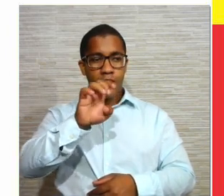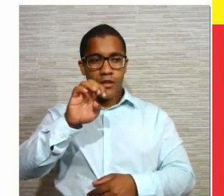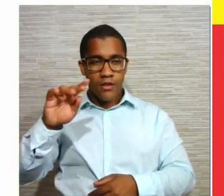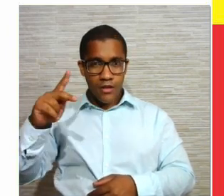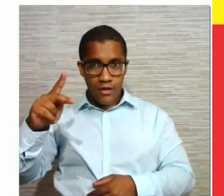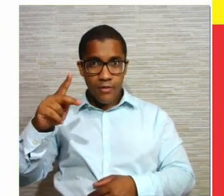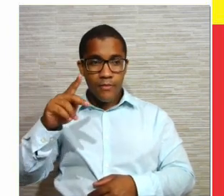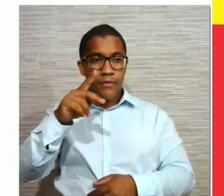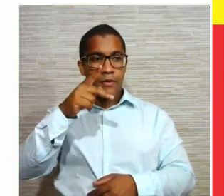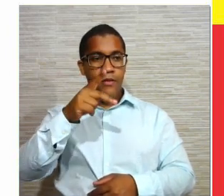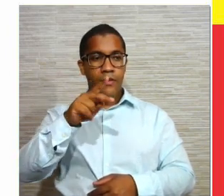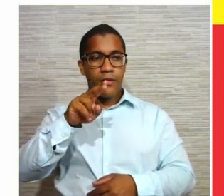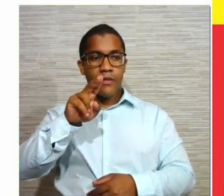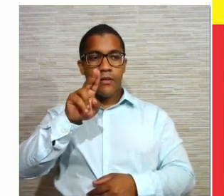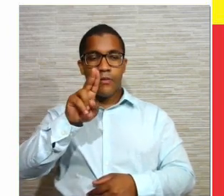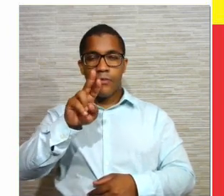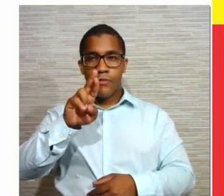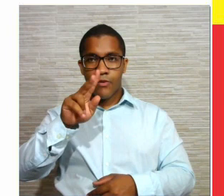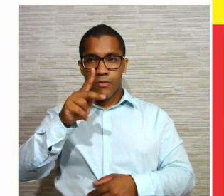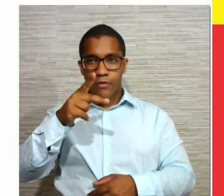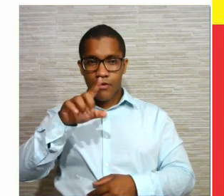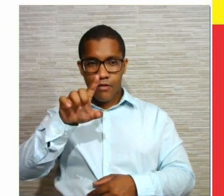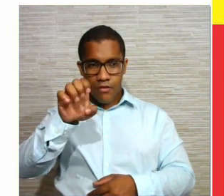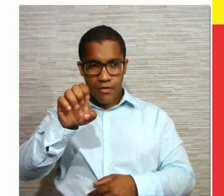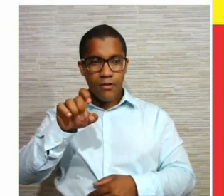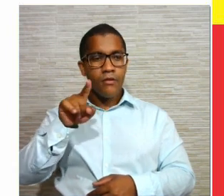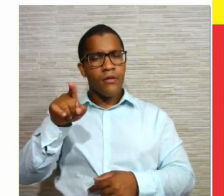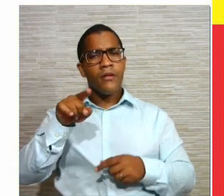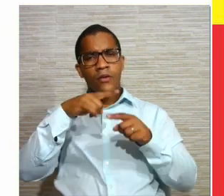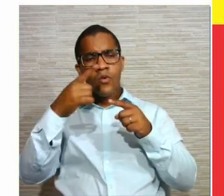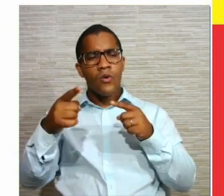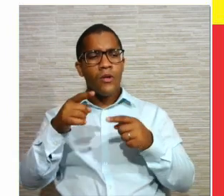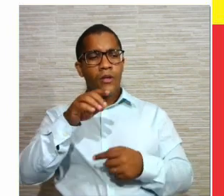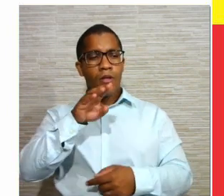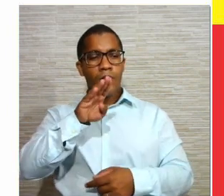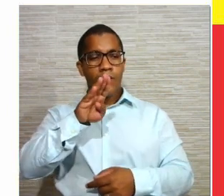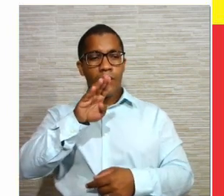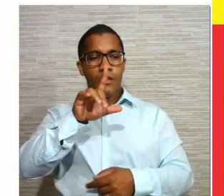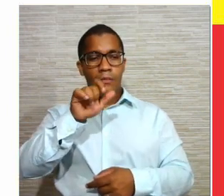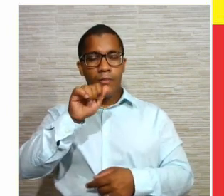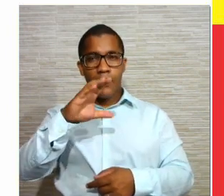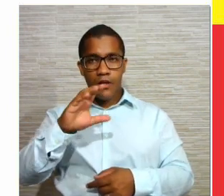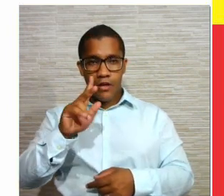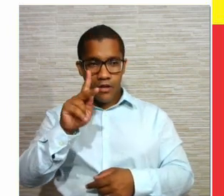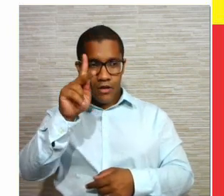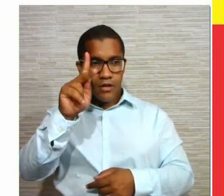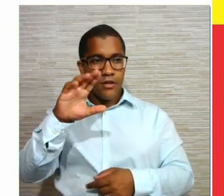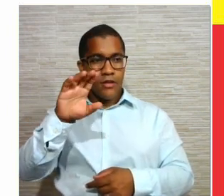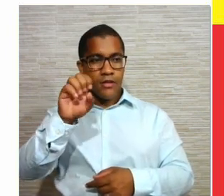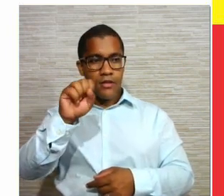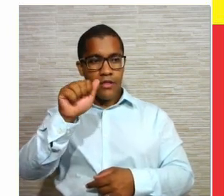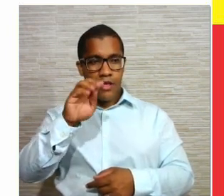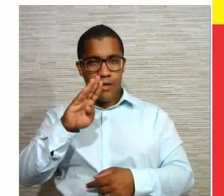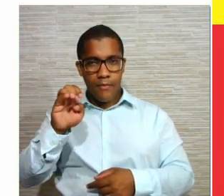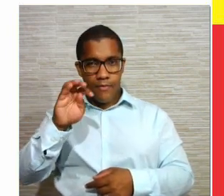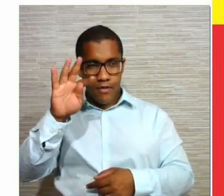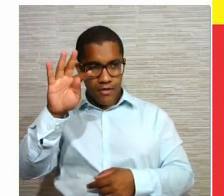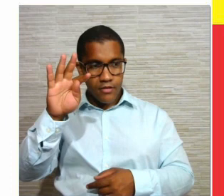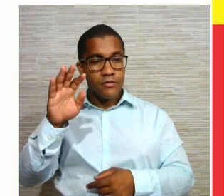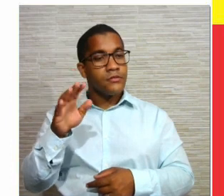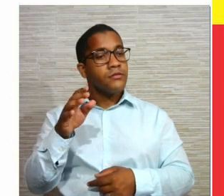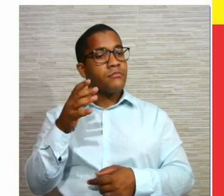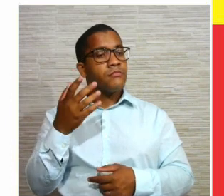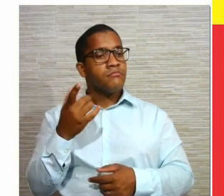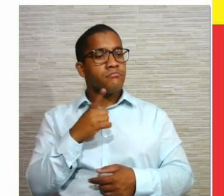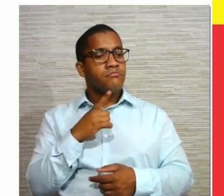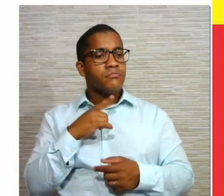Purple, Black Sabbath, Aerosmith, também considerado uma banda no início de heavy metal, né, Led Zeppelin, que é da foto aí